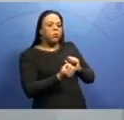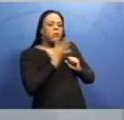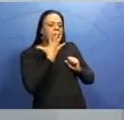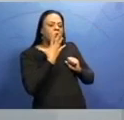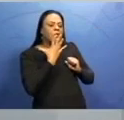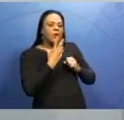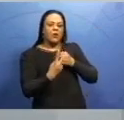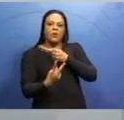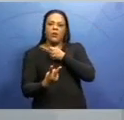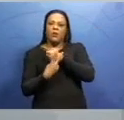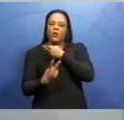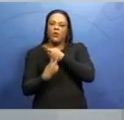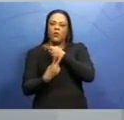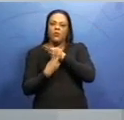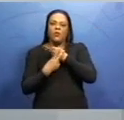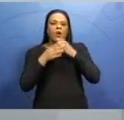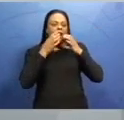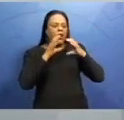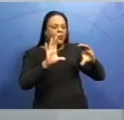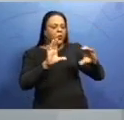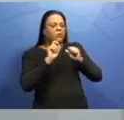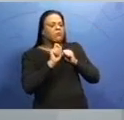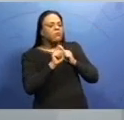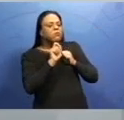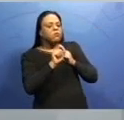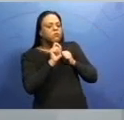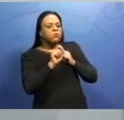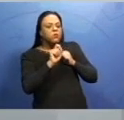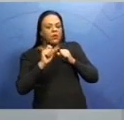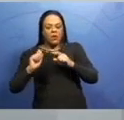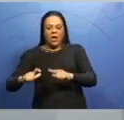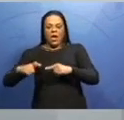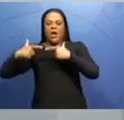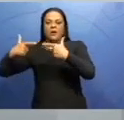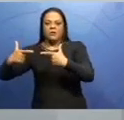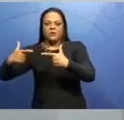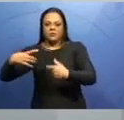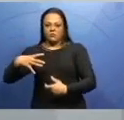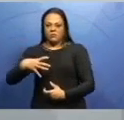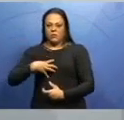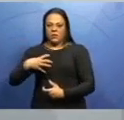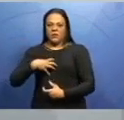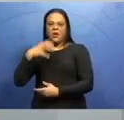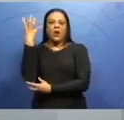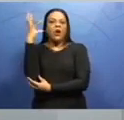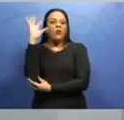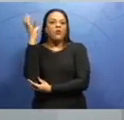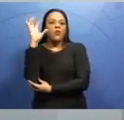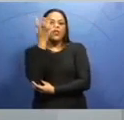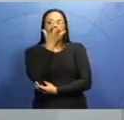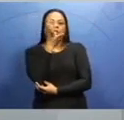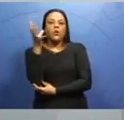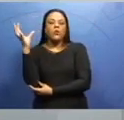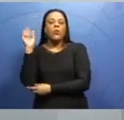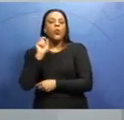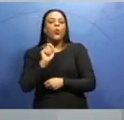Canta. Está indicando o quê? Que ela está fazendo uma ação, é um estado que ela está ou é um fenômeno?